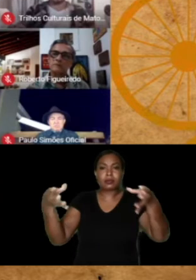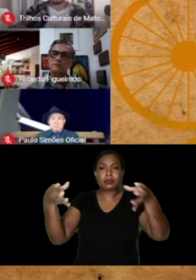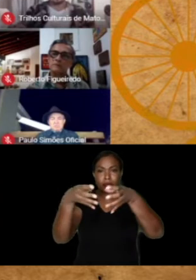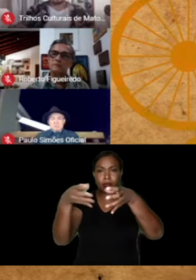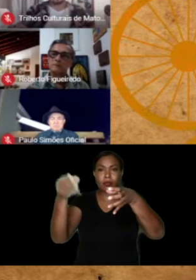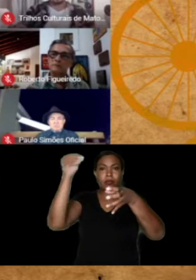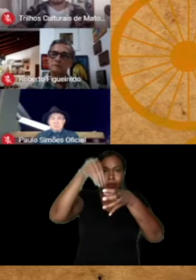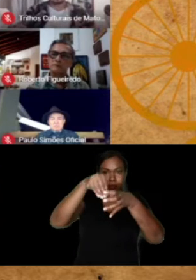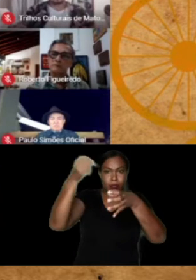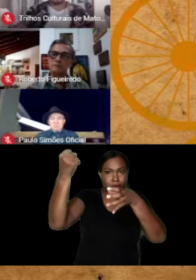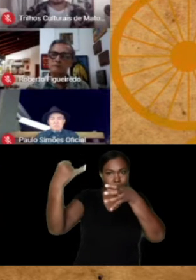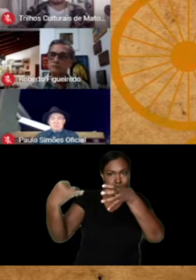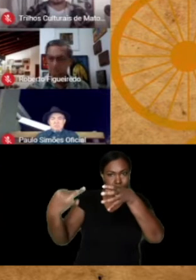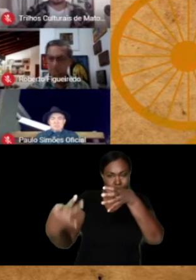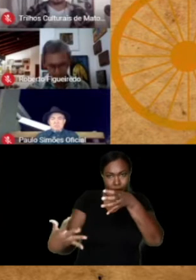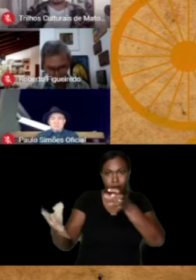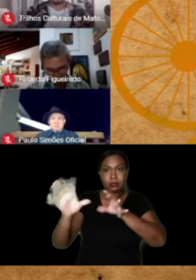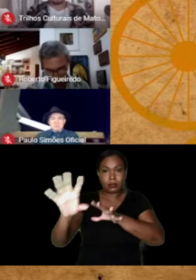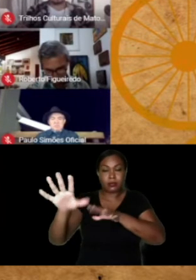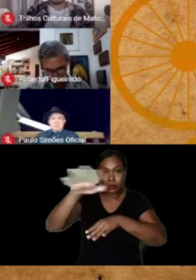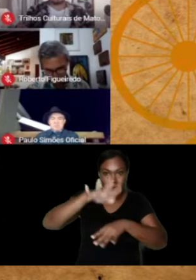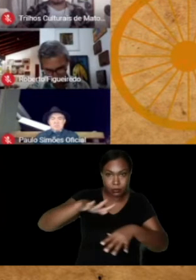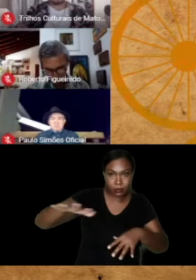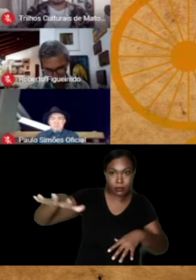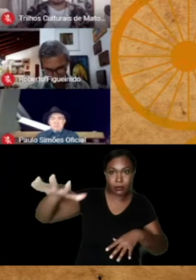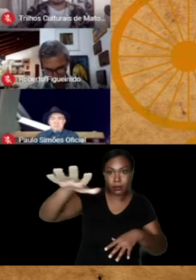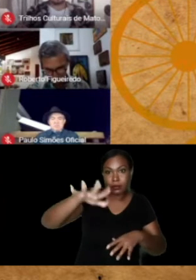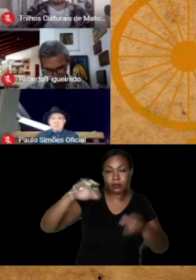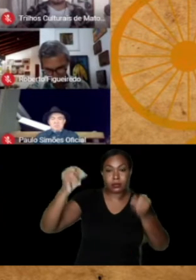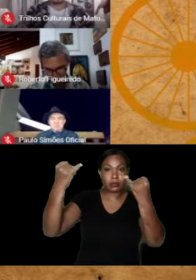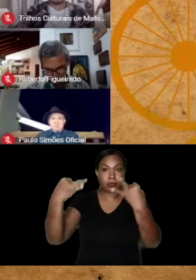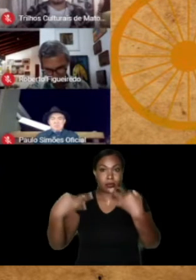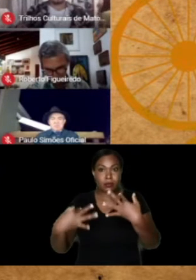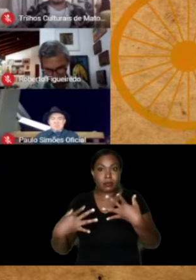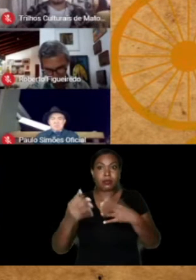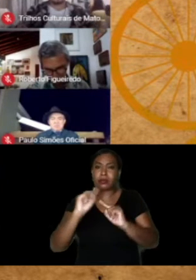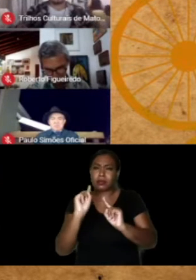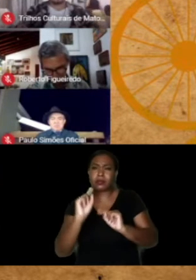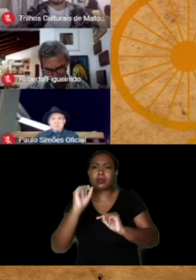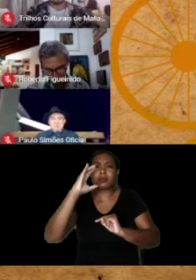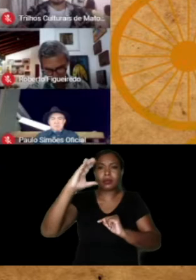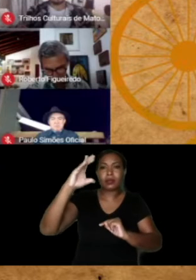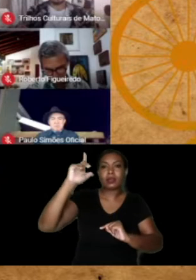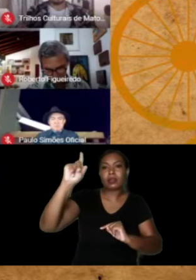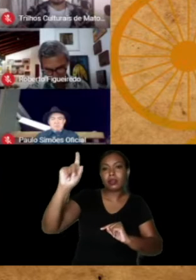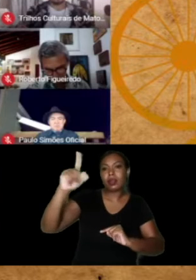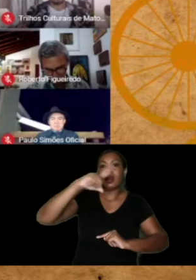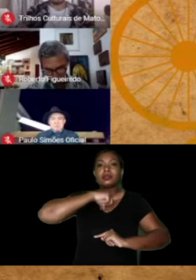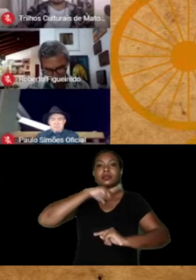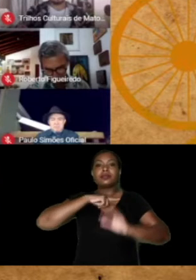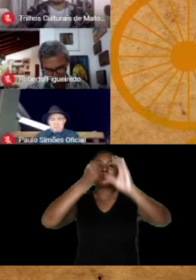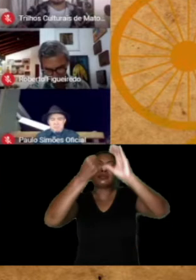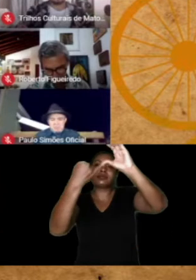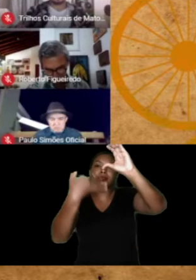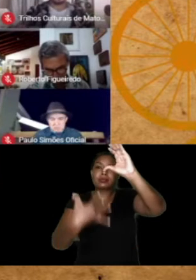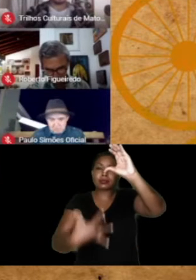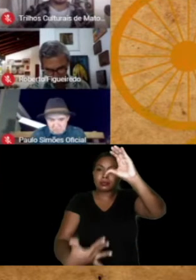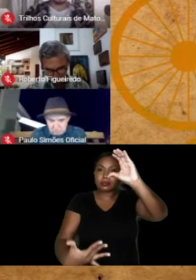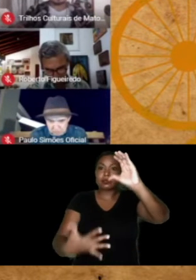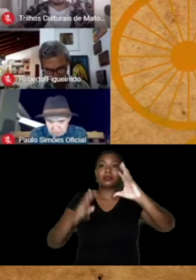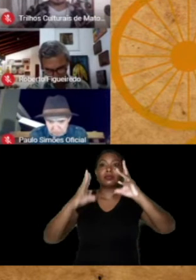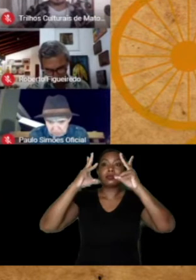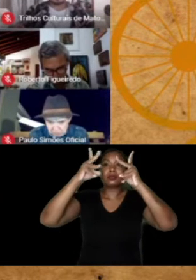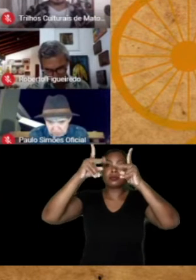vou falar de maneira geral, não é só Campo Grande que traz essa característica, são todas